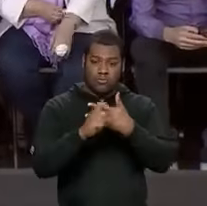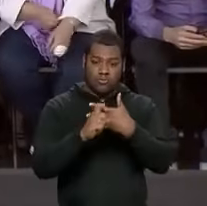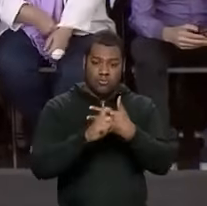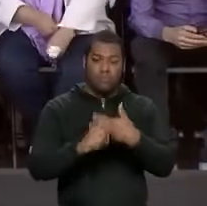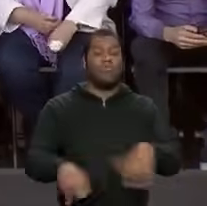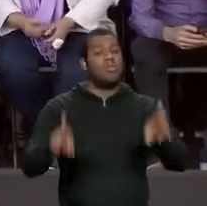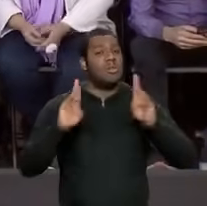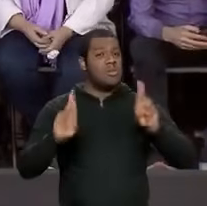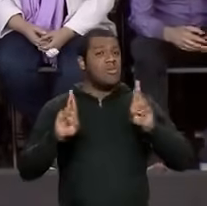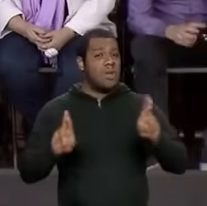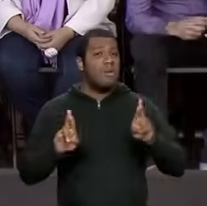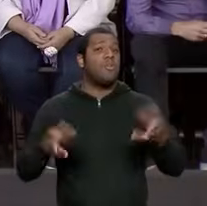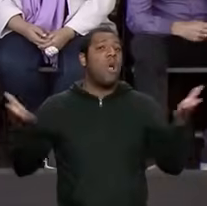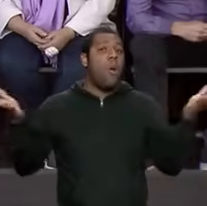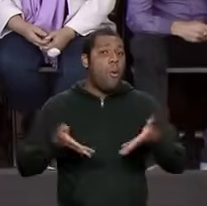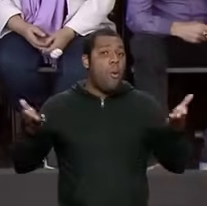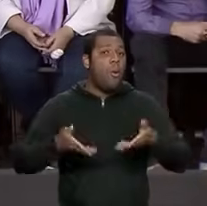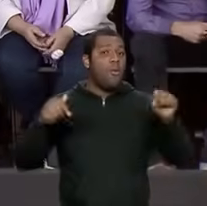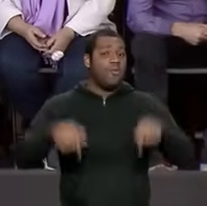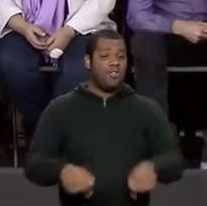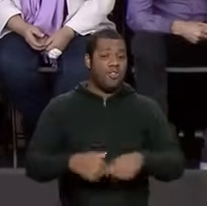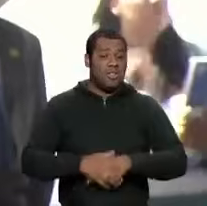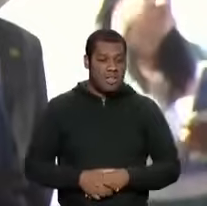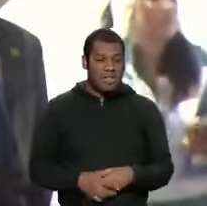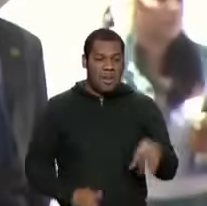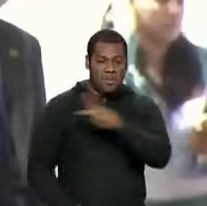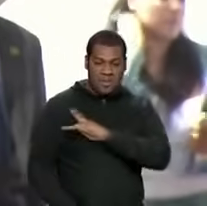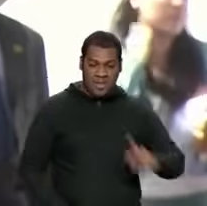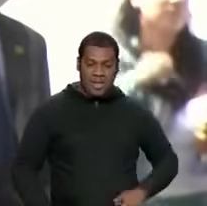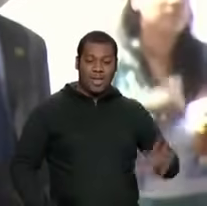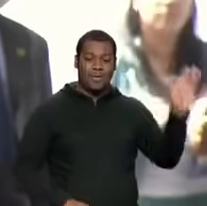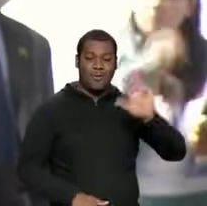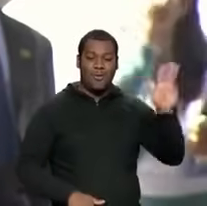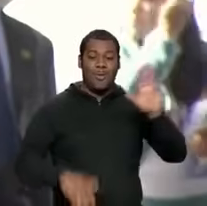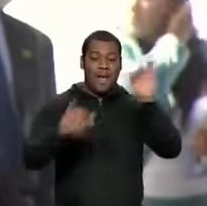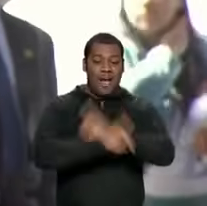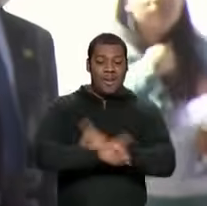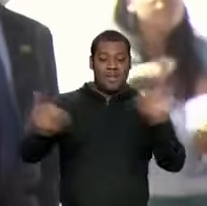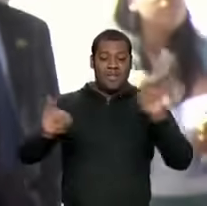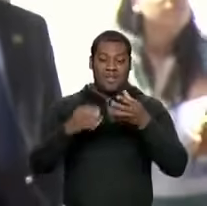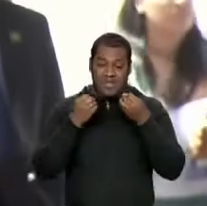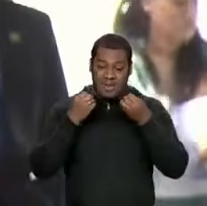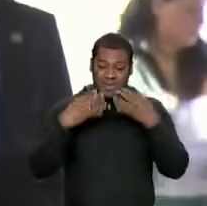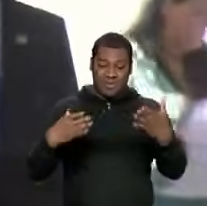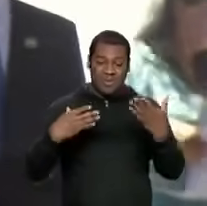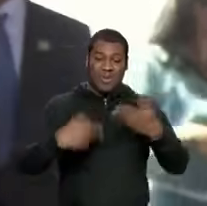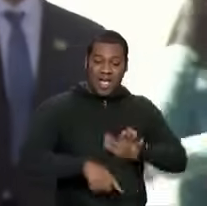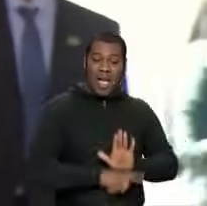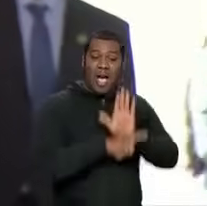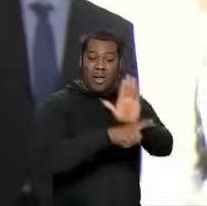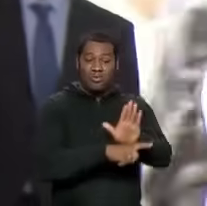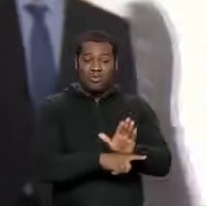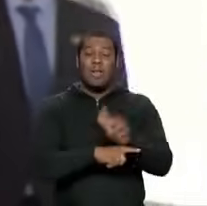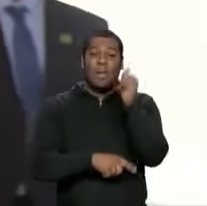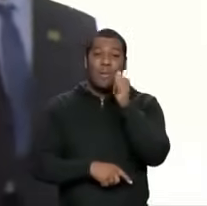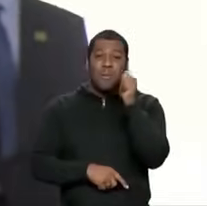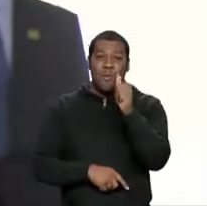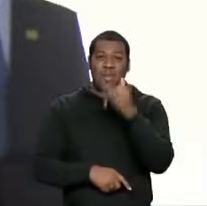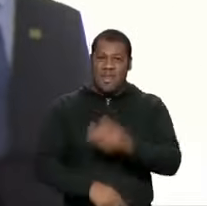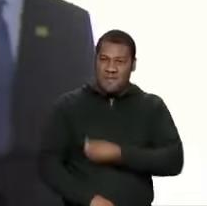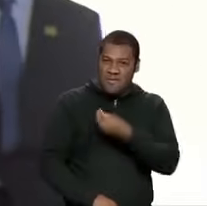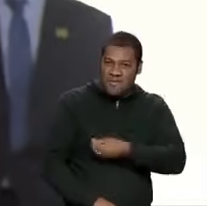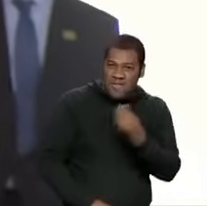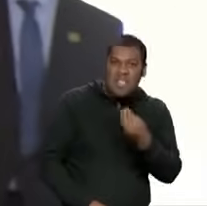obter hoje aqui nesse espaço anúncios positivos que vai de fato impactar na vida das mulheres